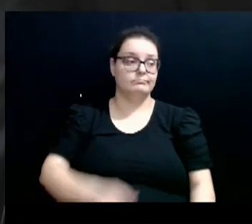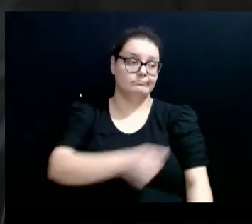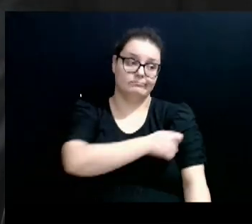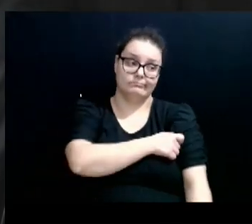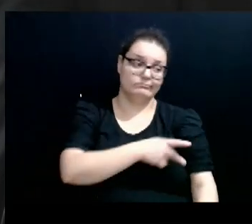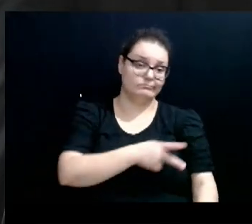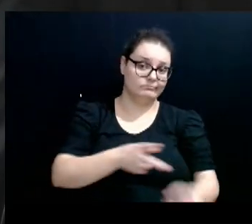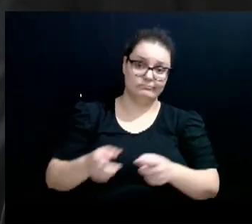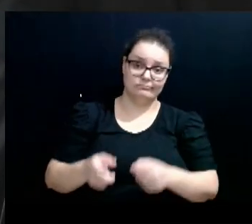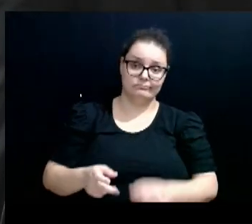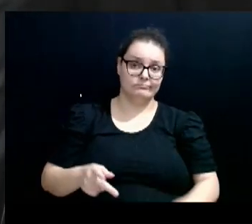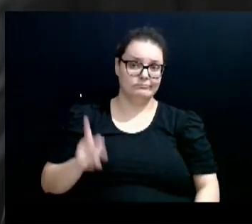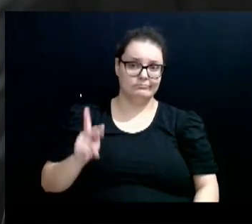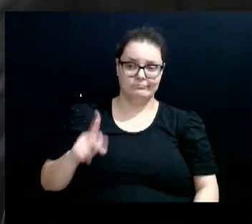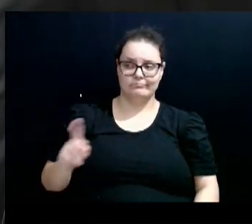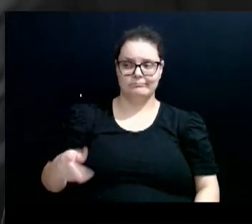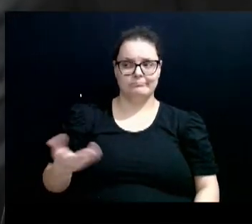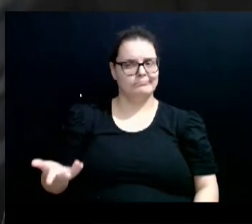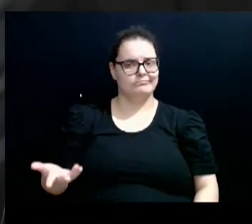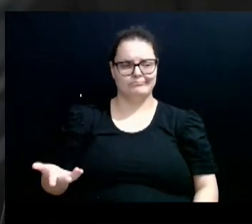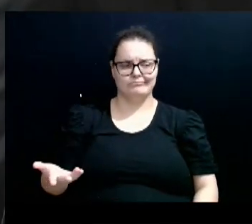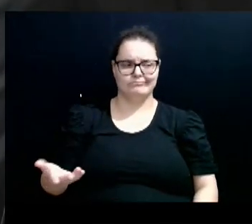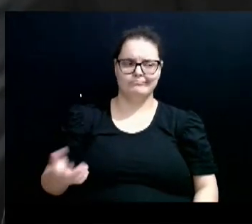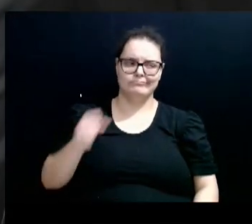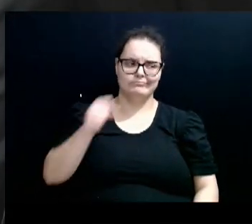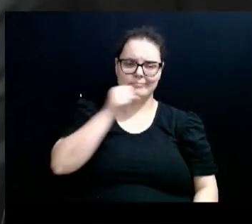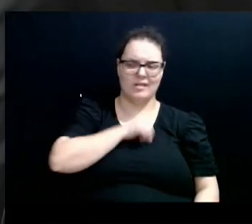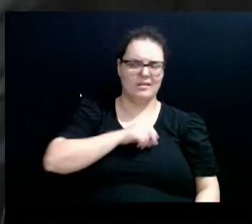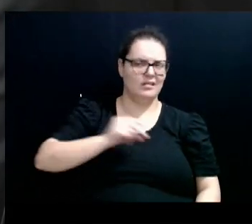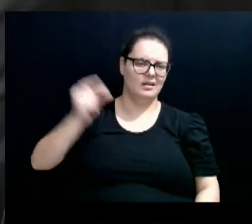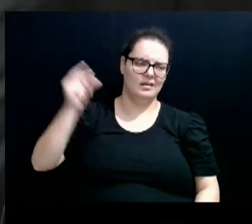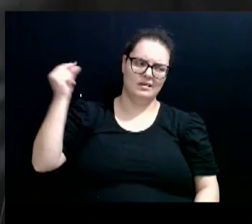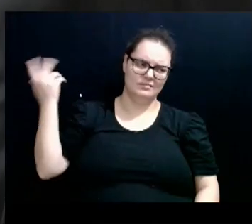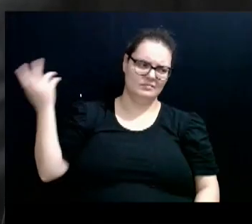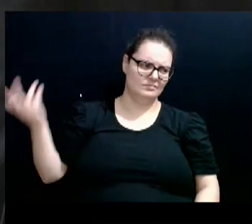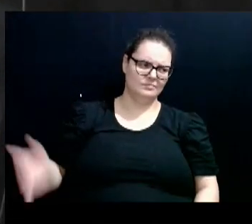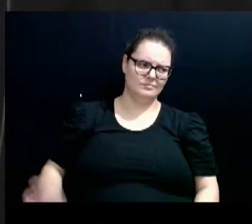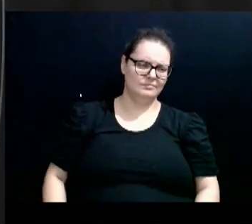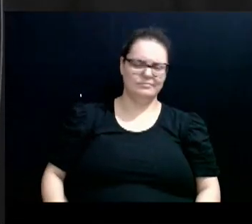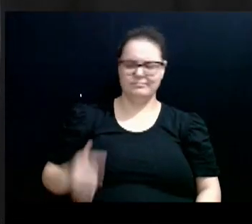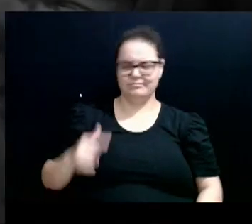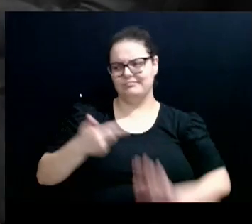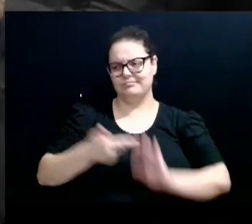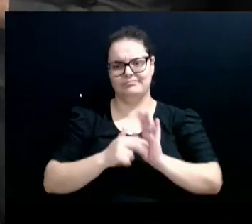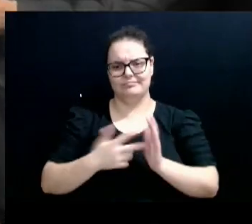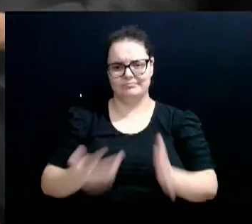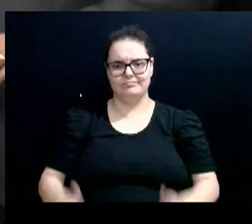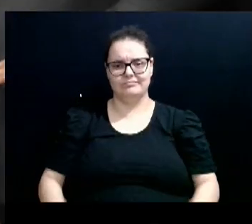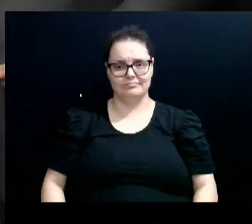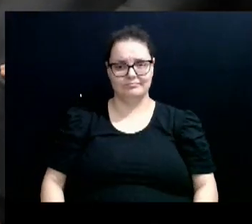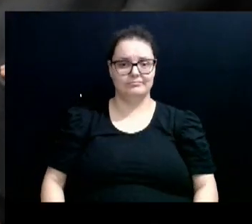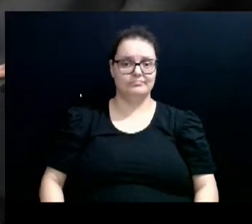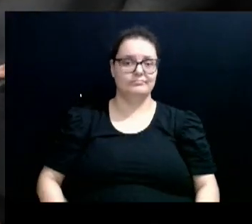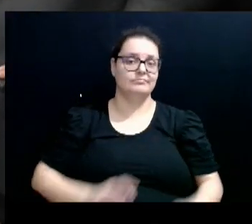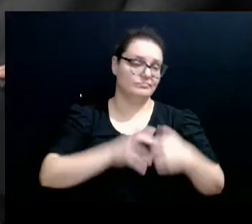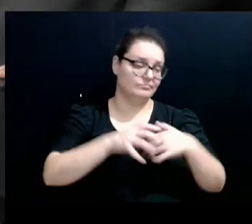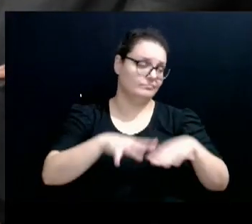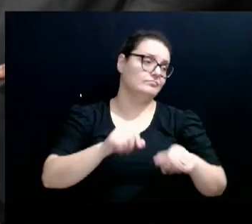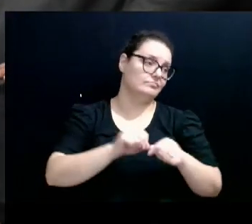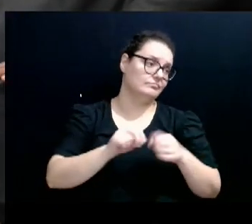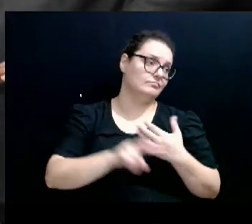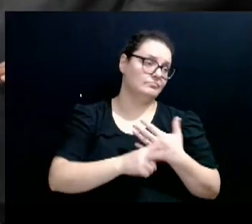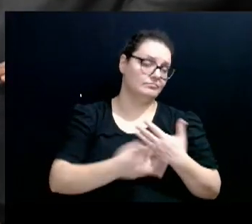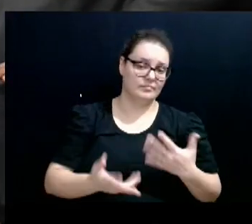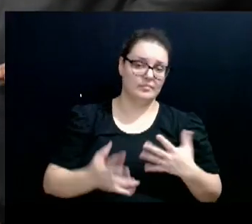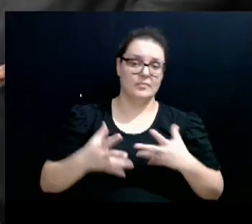não defasado, ele não tem mais sentido. Então, na verdade, foi a pandemia que fez isso. Todo professor teve que começar a trabalhar